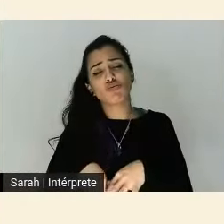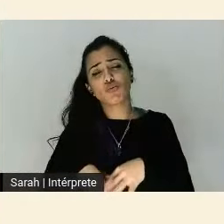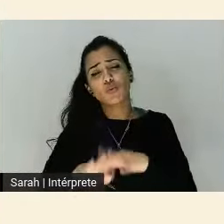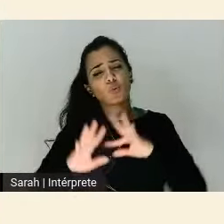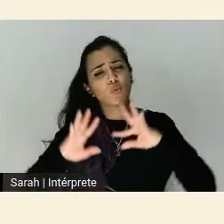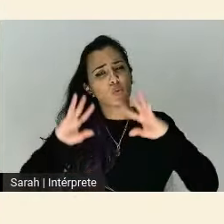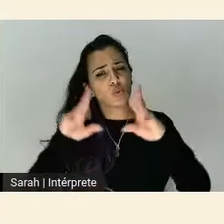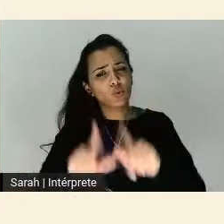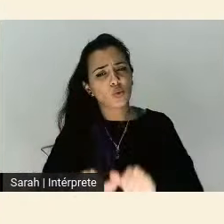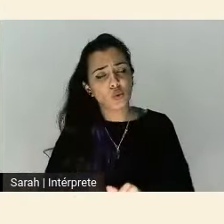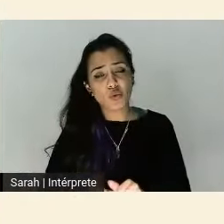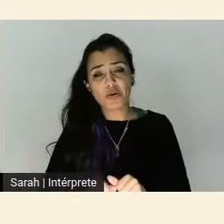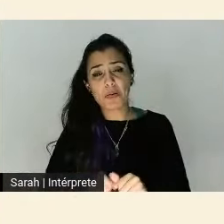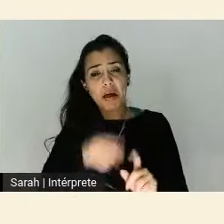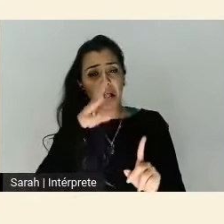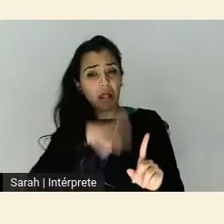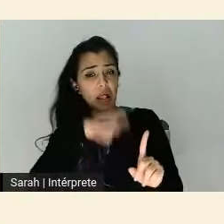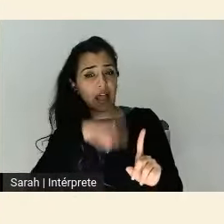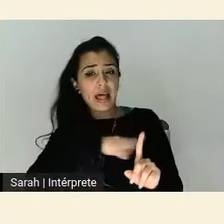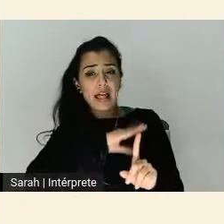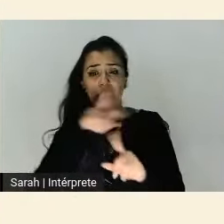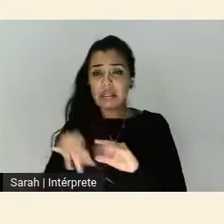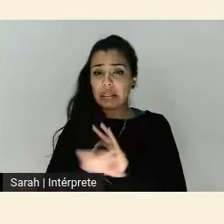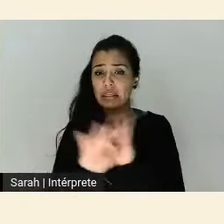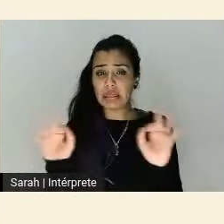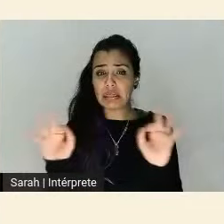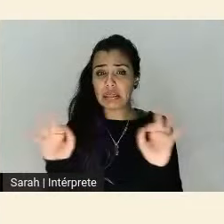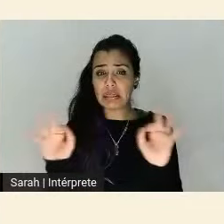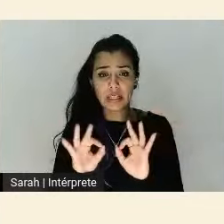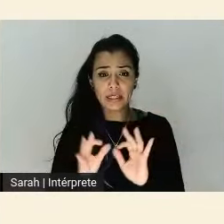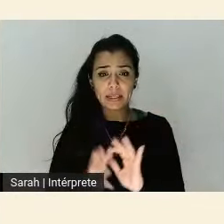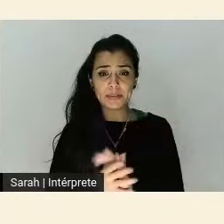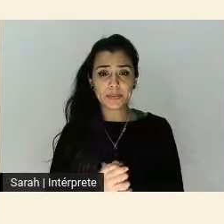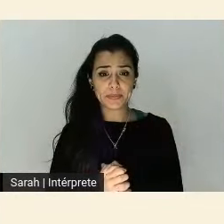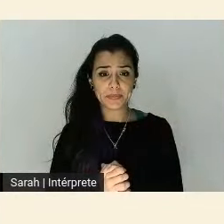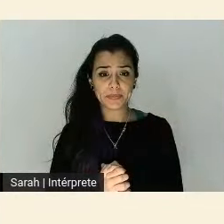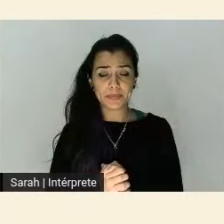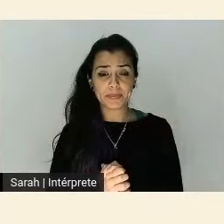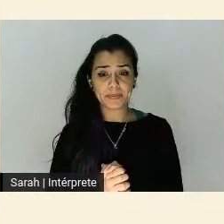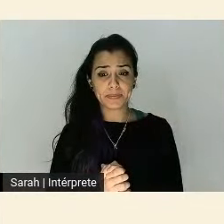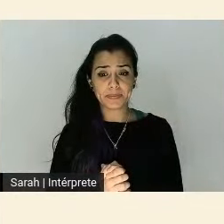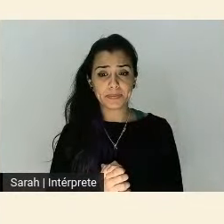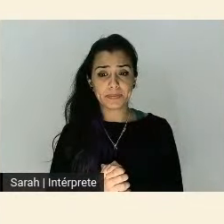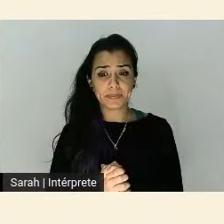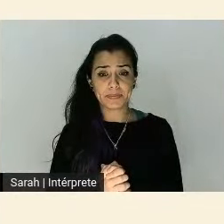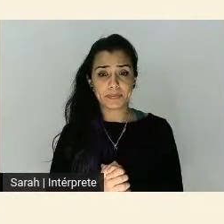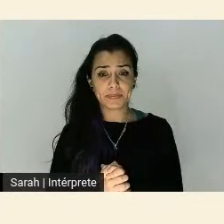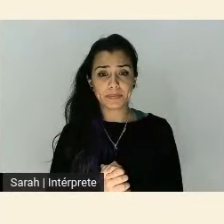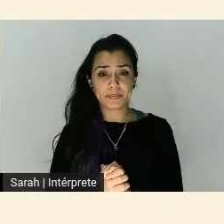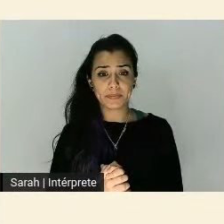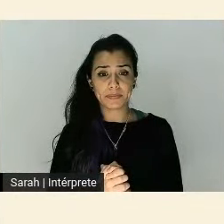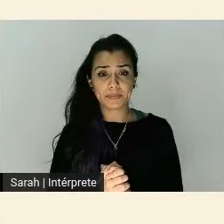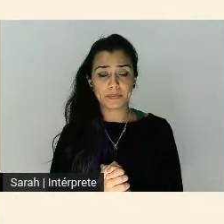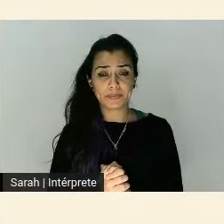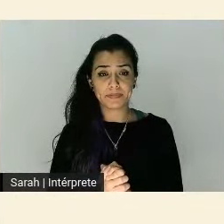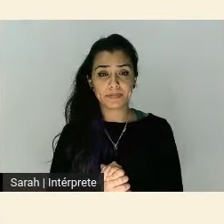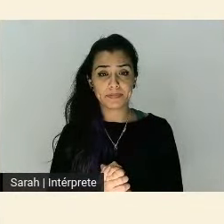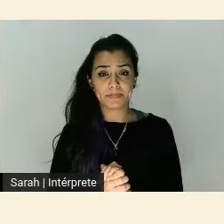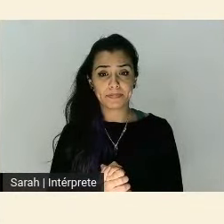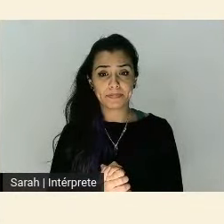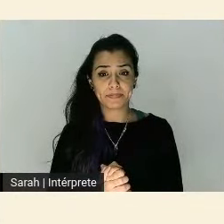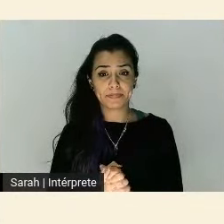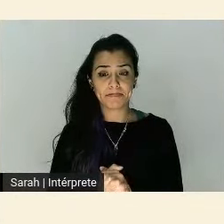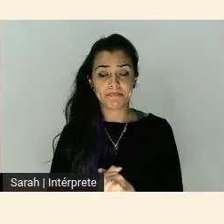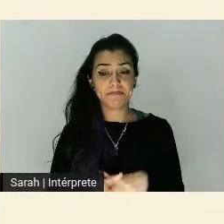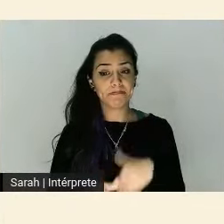herói, mas narrando suas glórias a um papagaio. Virou estrela, como na cosmologia